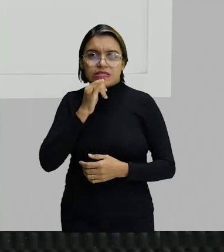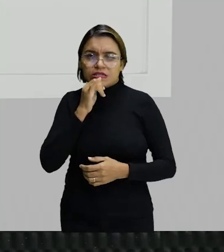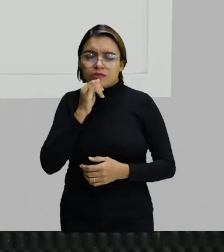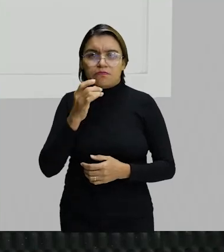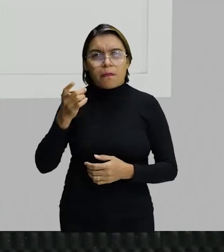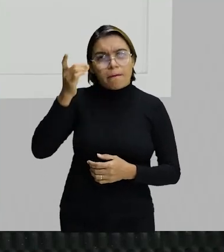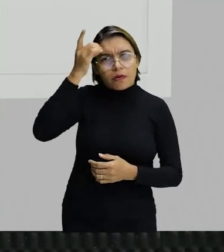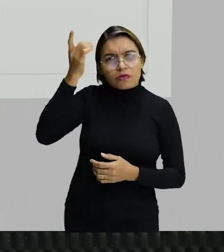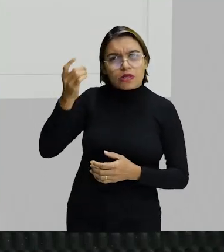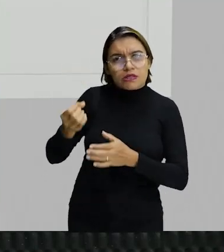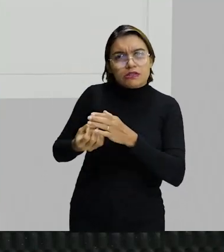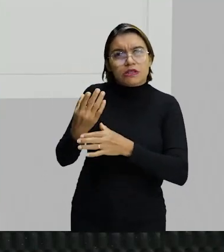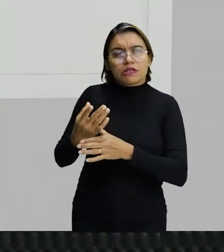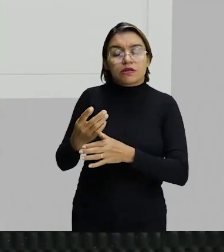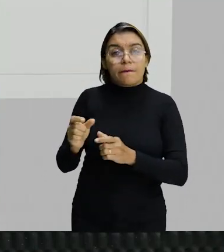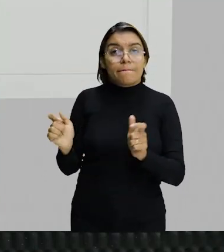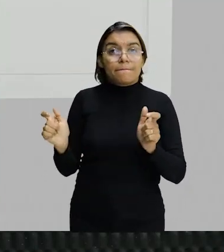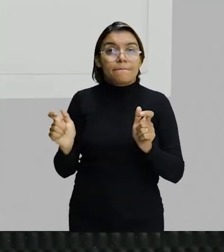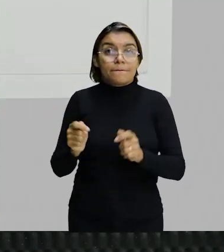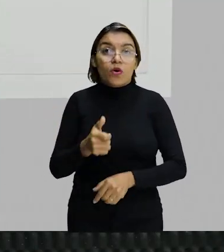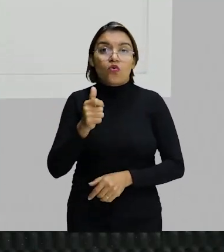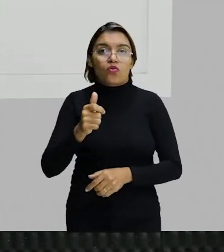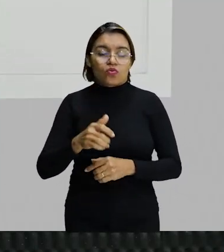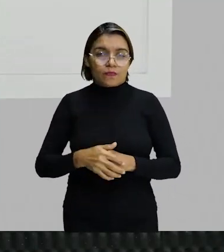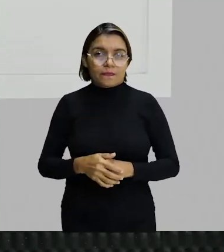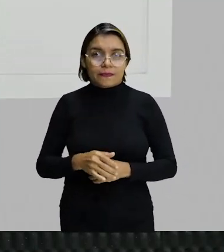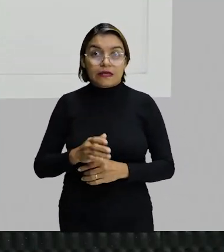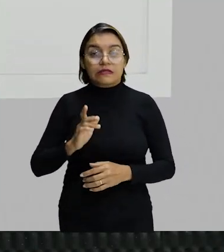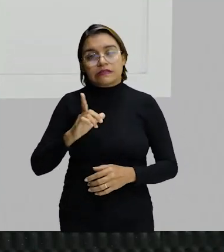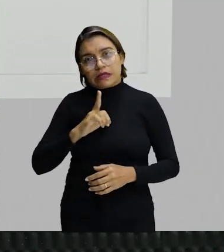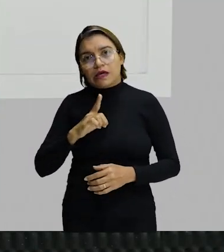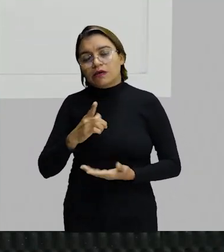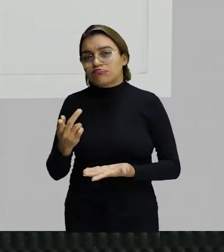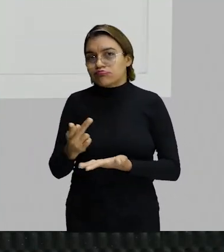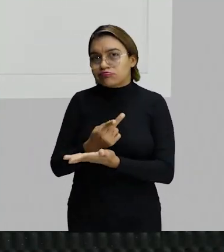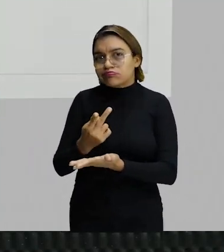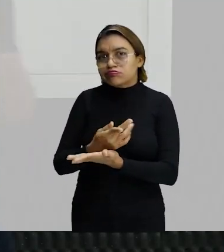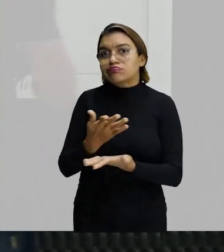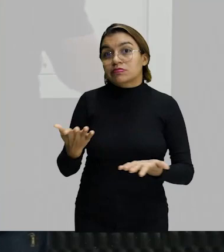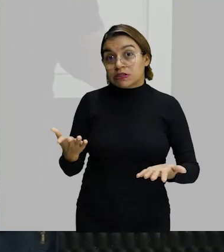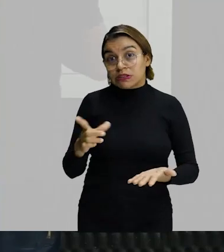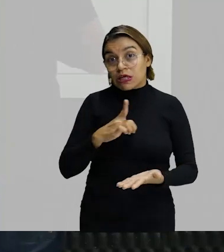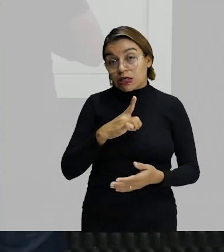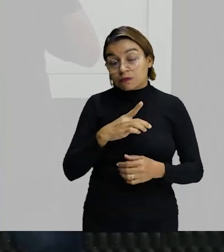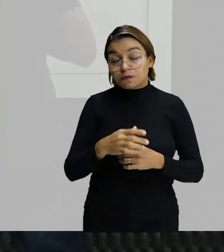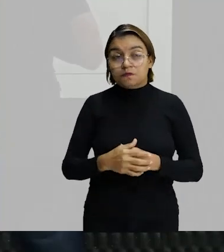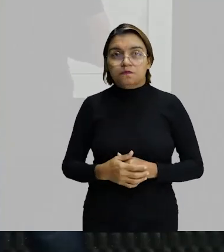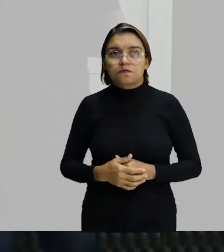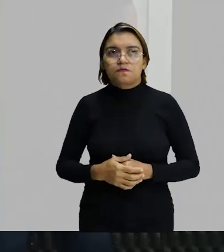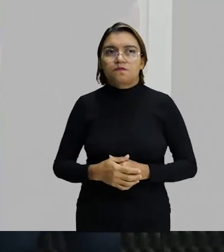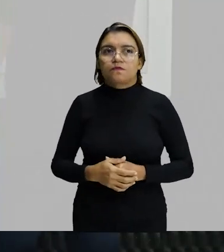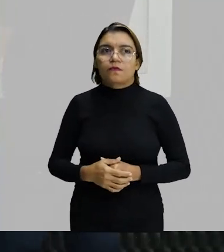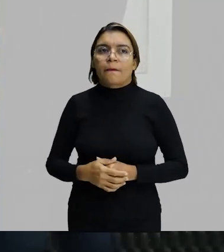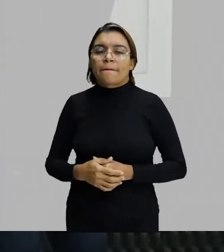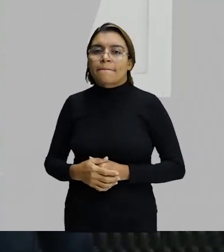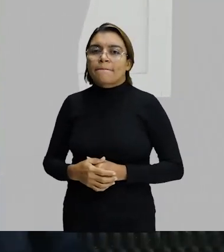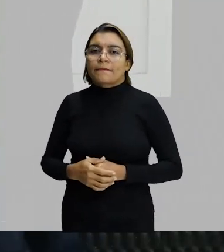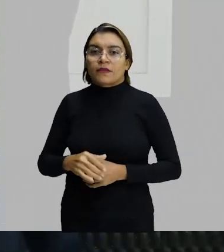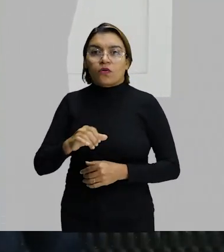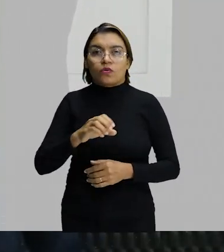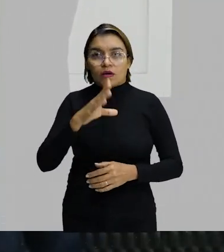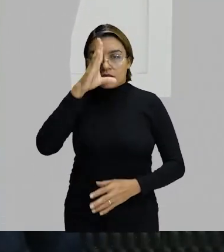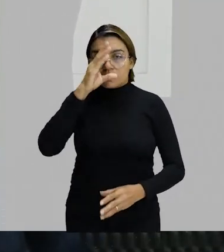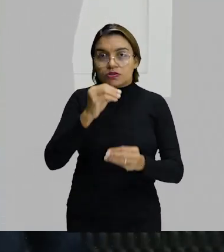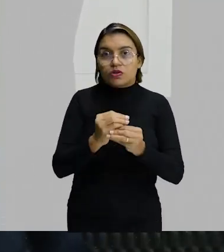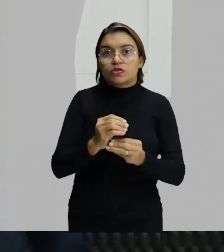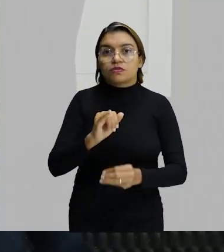também possui as suas falhas. Depois eu cito a vocês. Agora vamos lá. O silogismo indutivo, ele